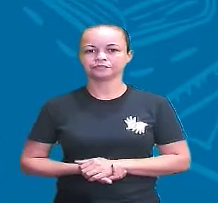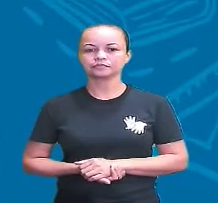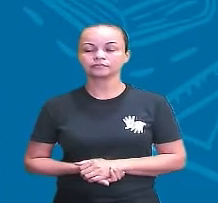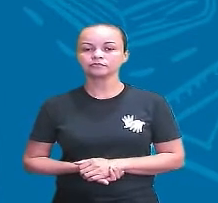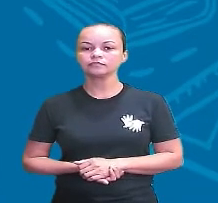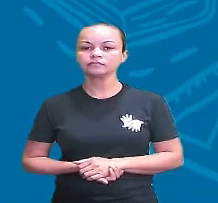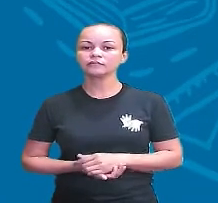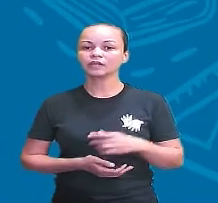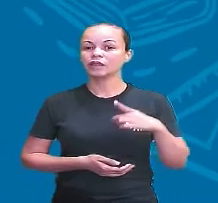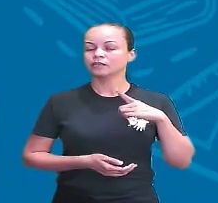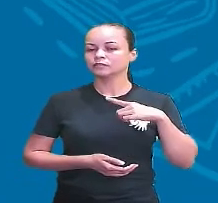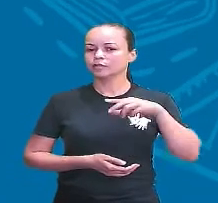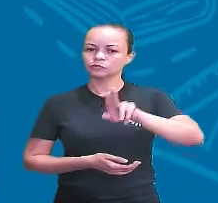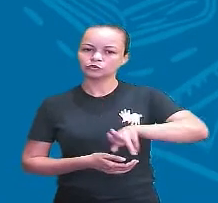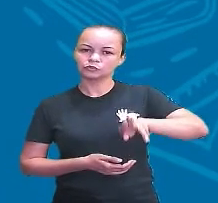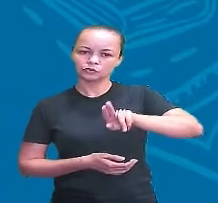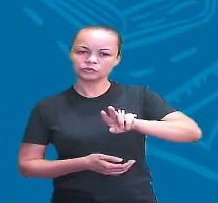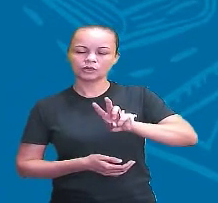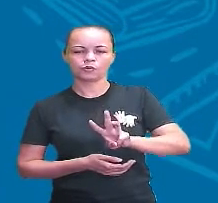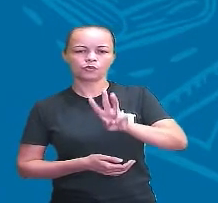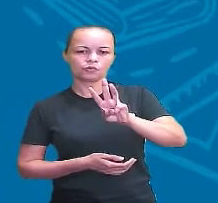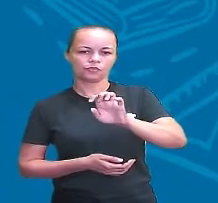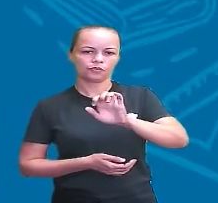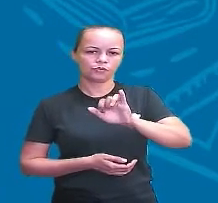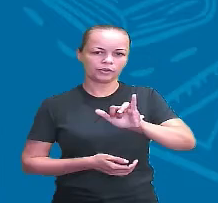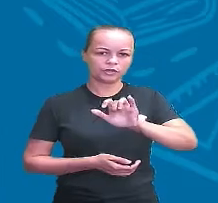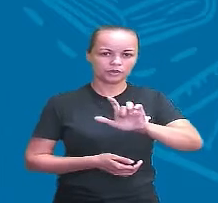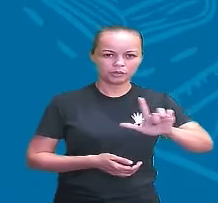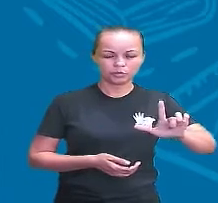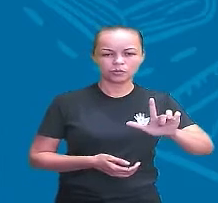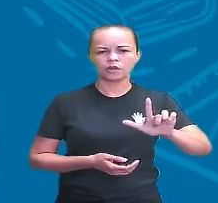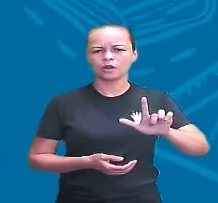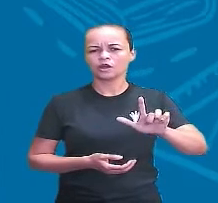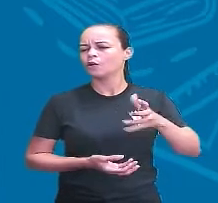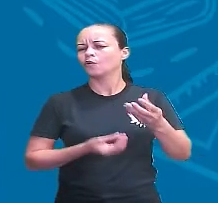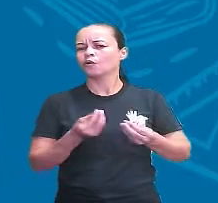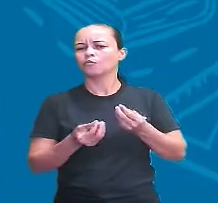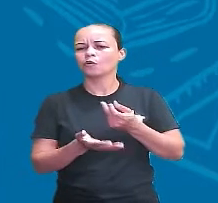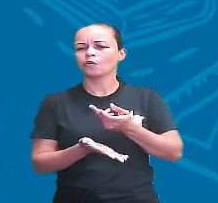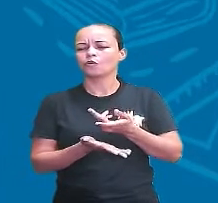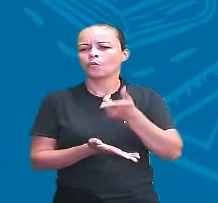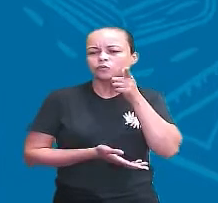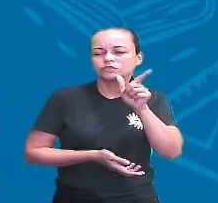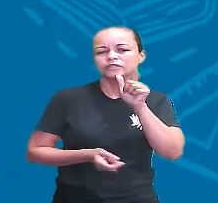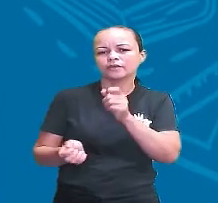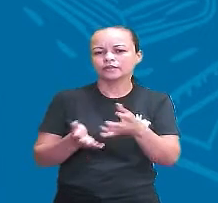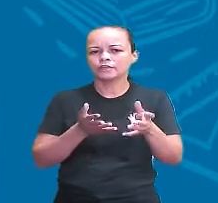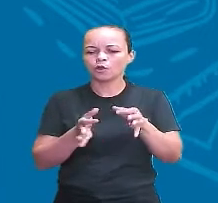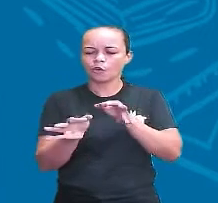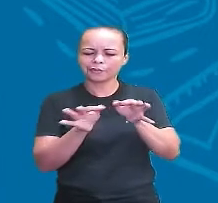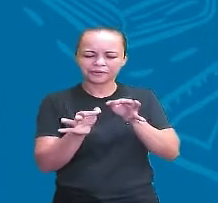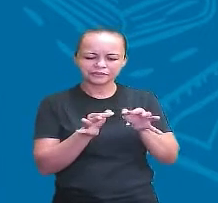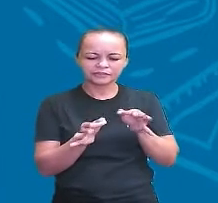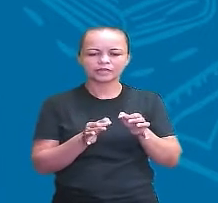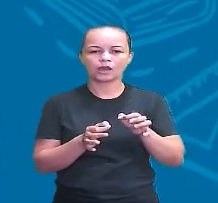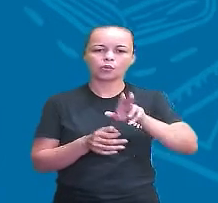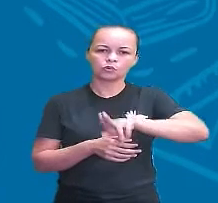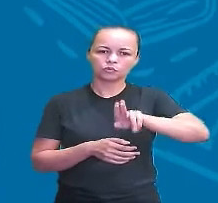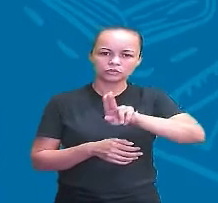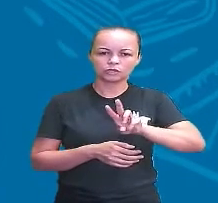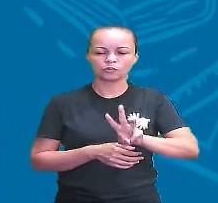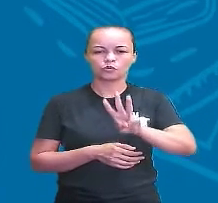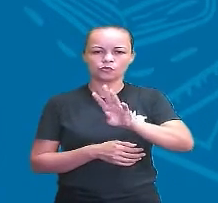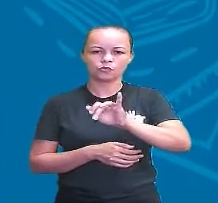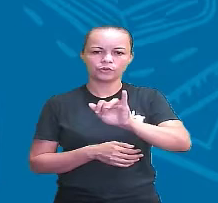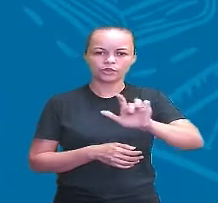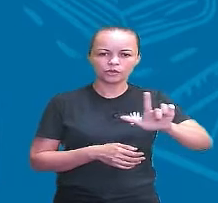tem quando usa-se o will, mas como é que a gente consegue montar essas frases usando essa partícula will, que é a partícula